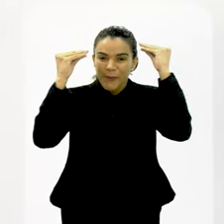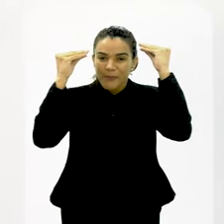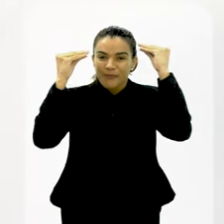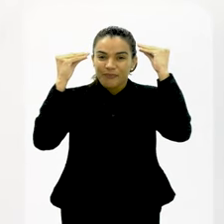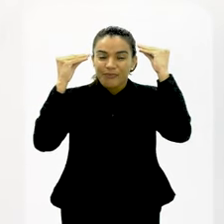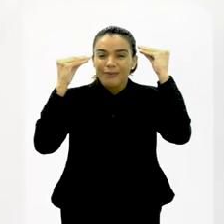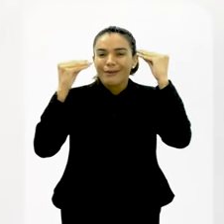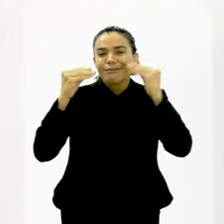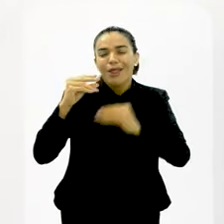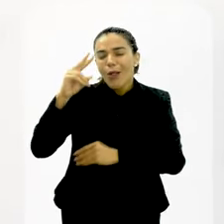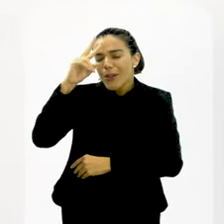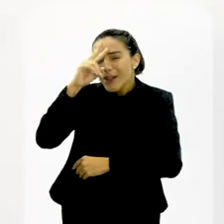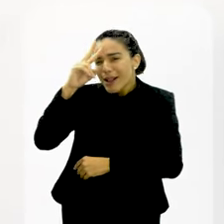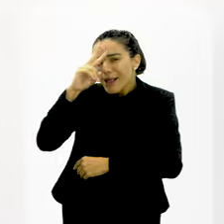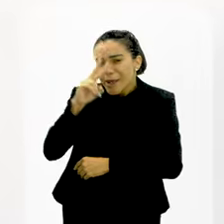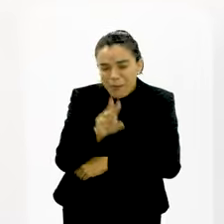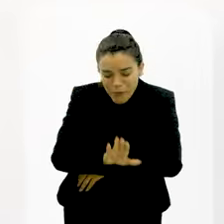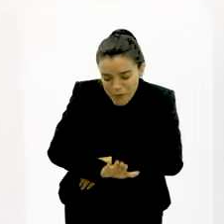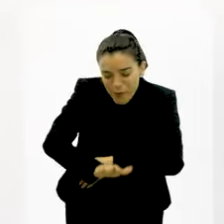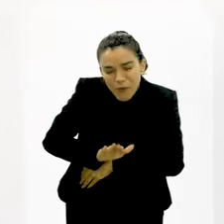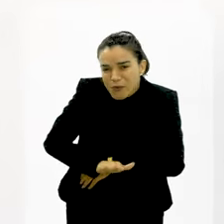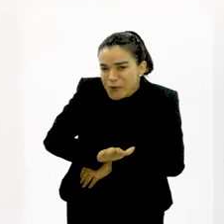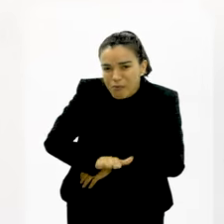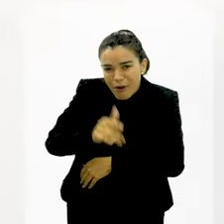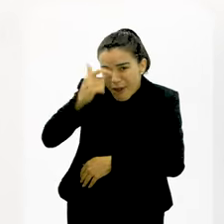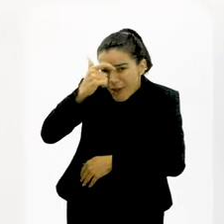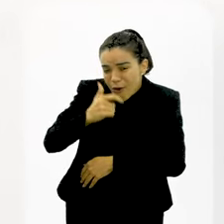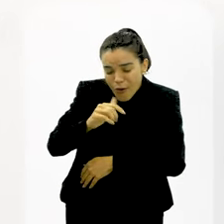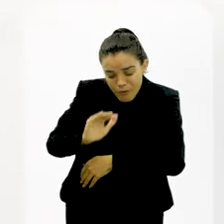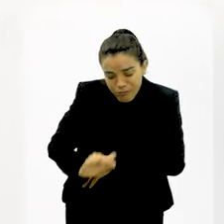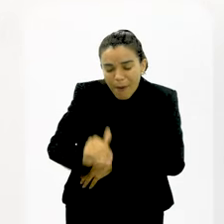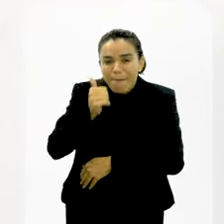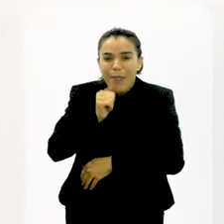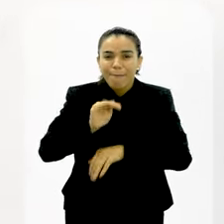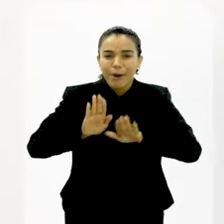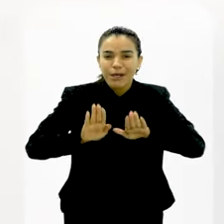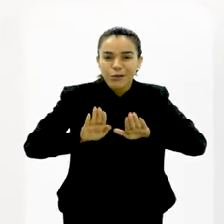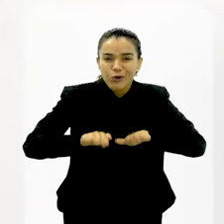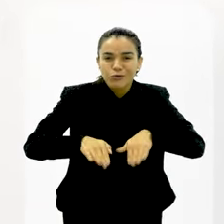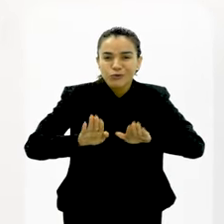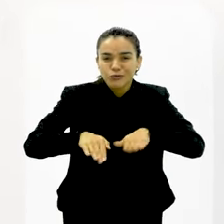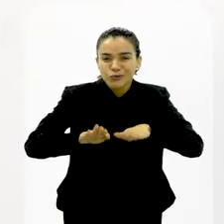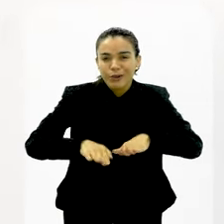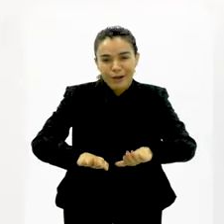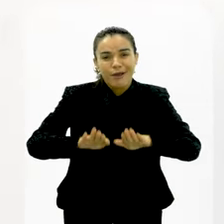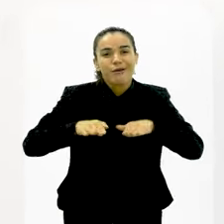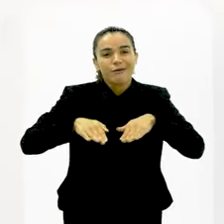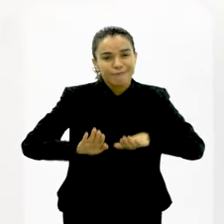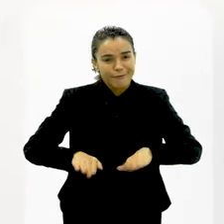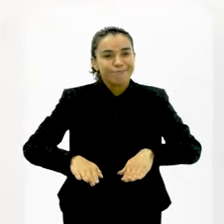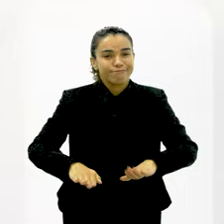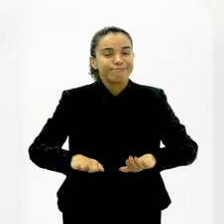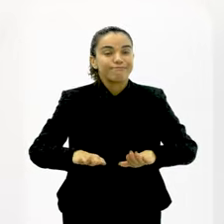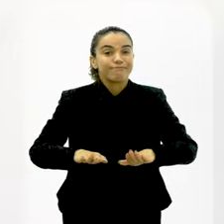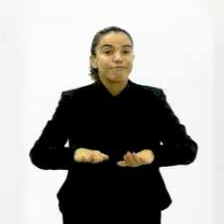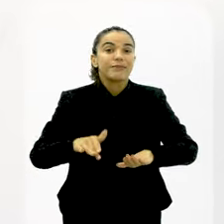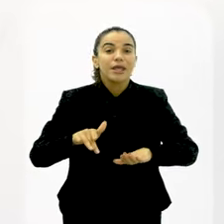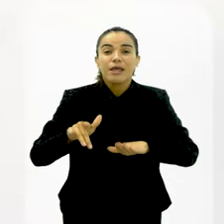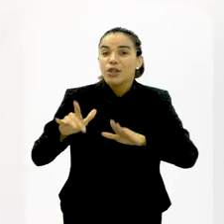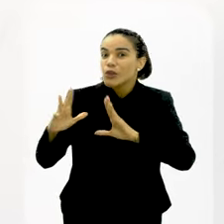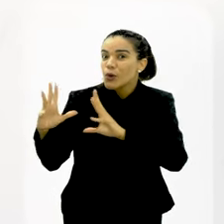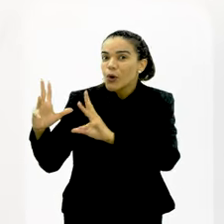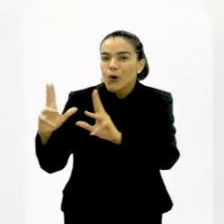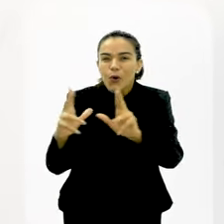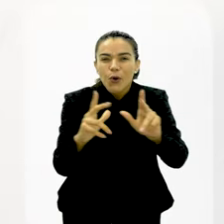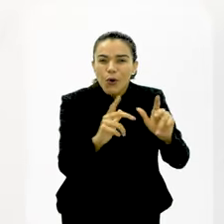Olha. E das minhas lembranças de infância, a minha mãe costurava, a minha avó costurava, e